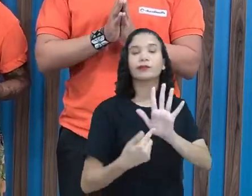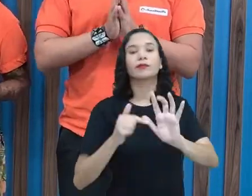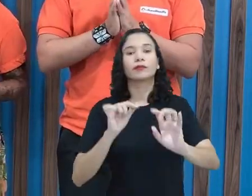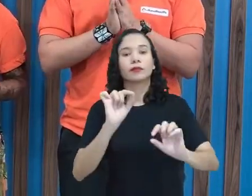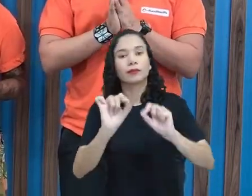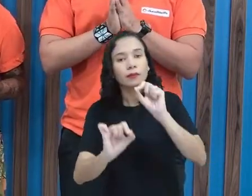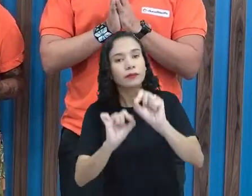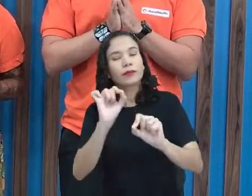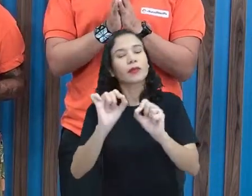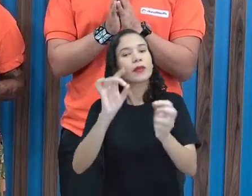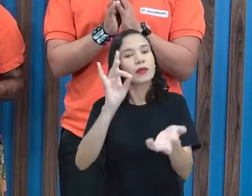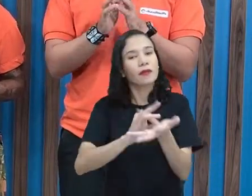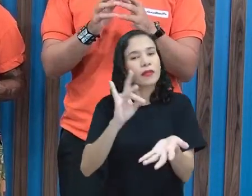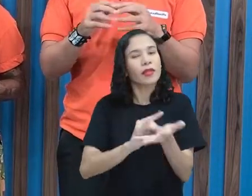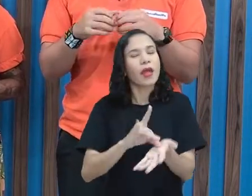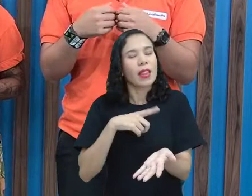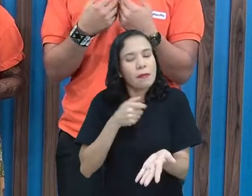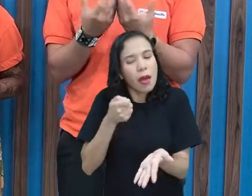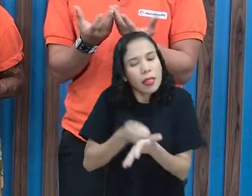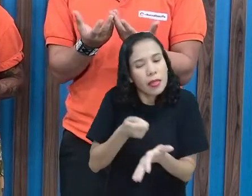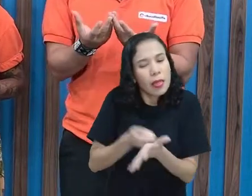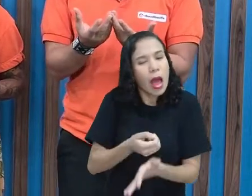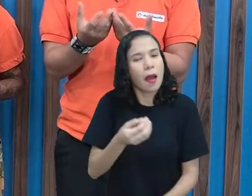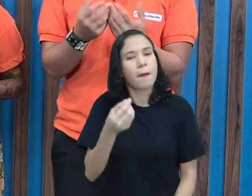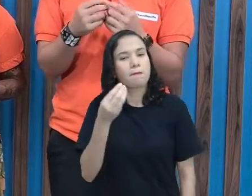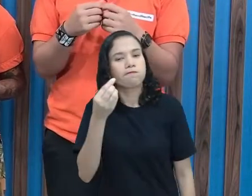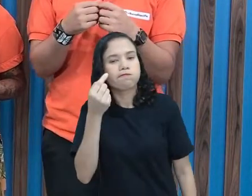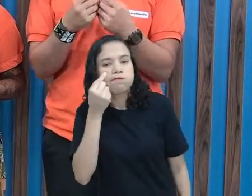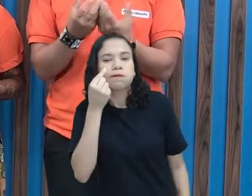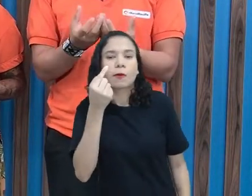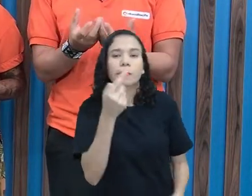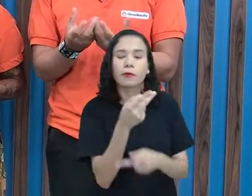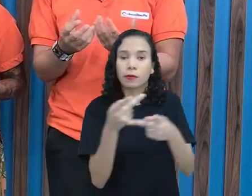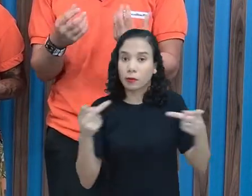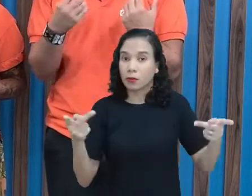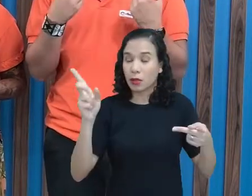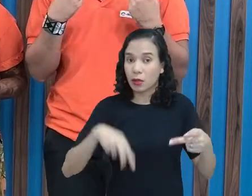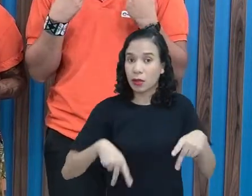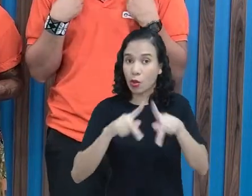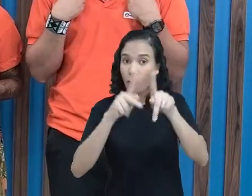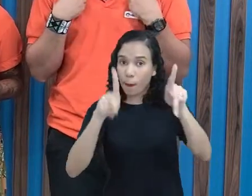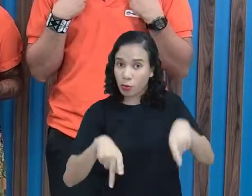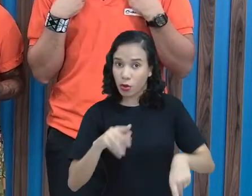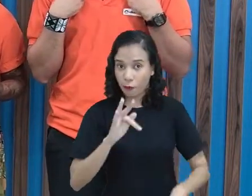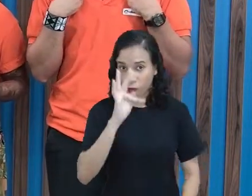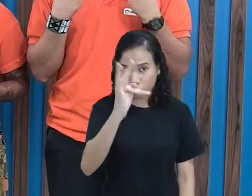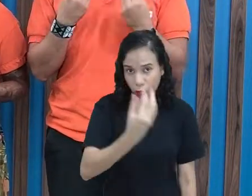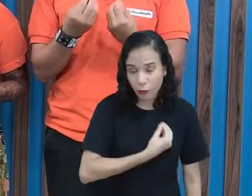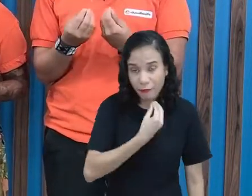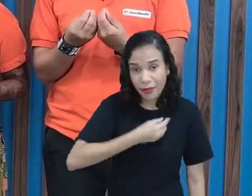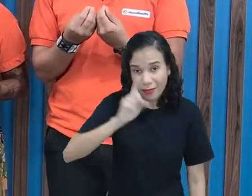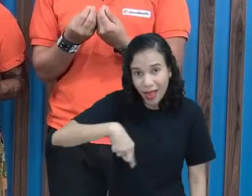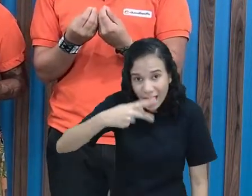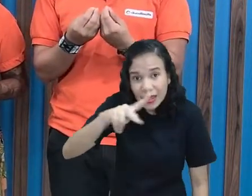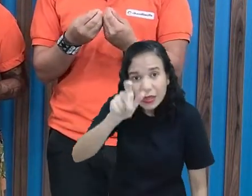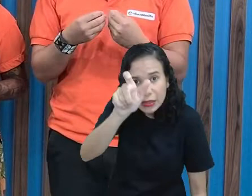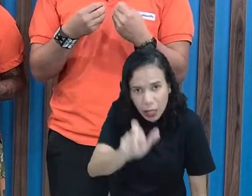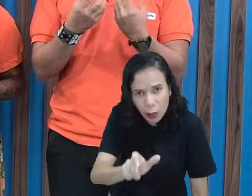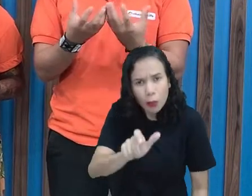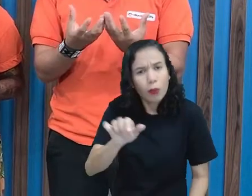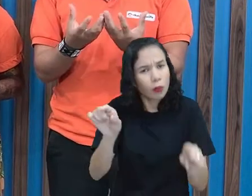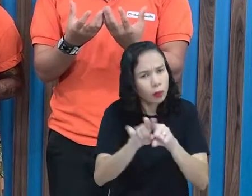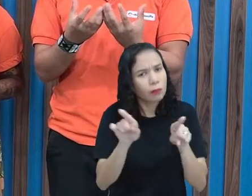né, para tentar mostrar a vocês que o projeto de vida, quando ele é seu, né, ele também tem que